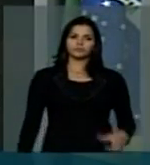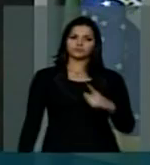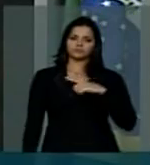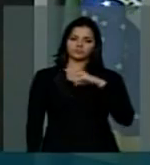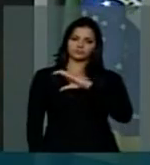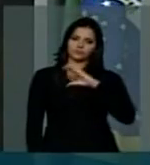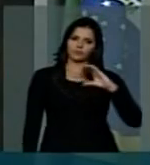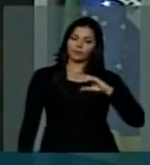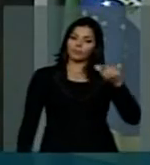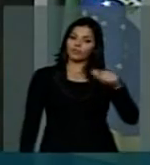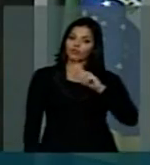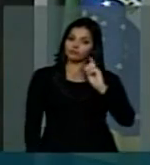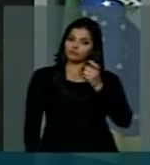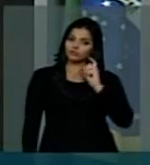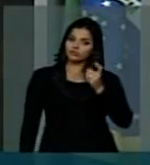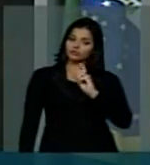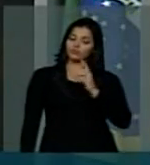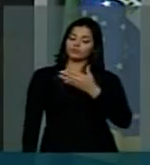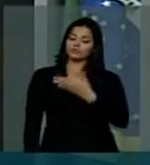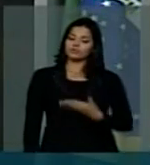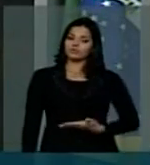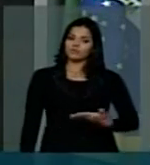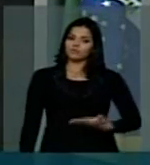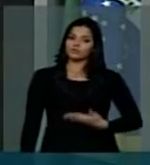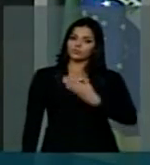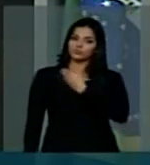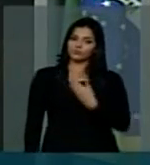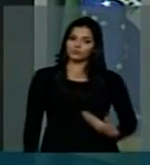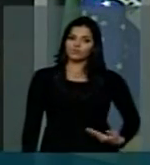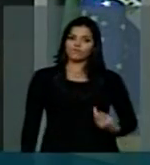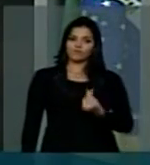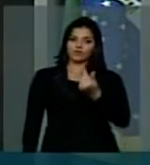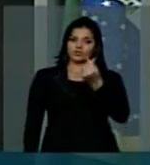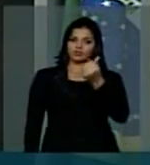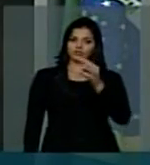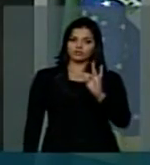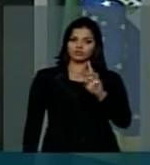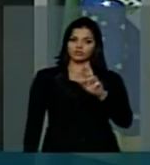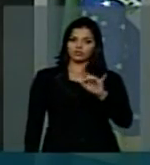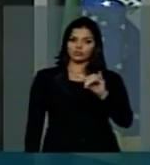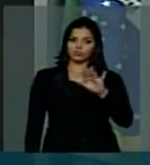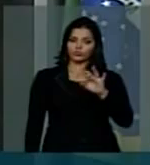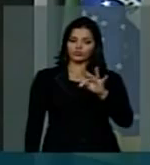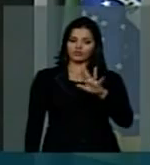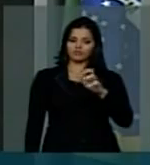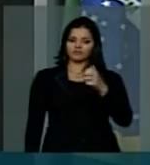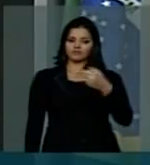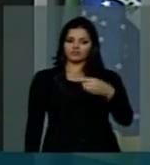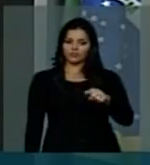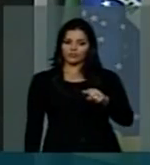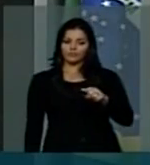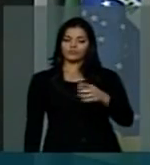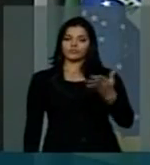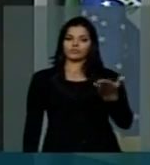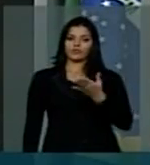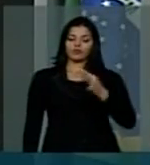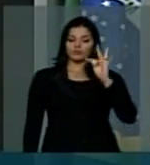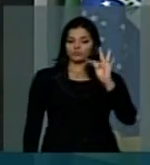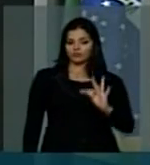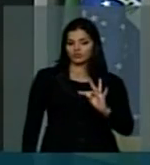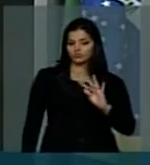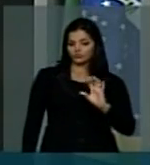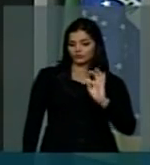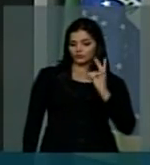de trabalho, administração e serviço público e de finanças e tributação. De acordo com o texto aprovado, para